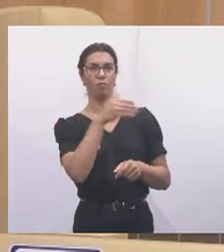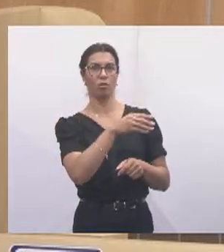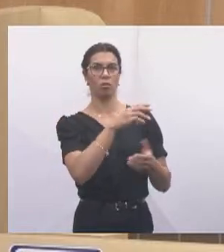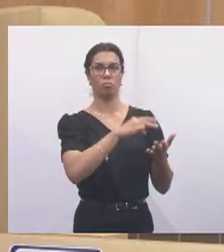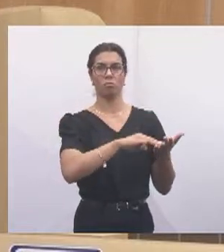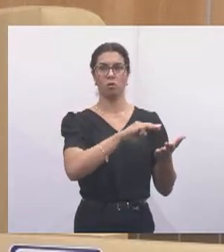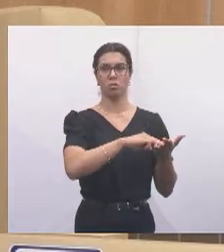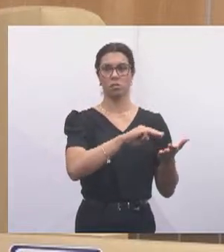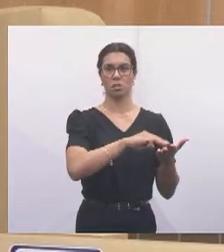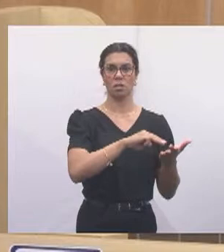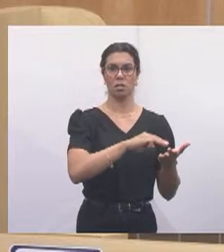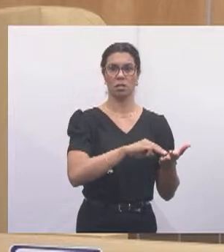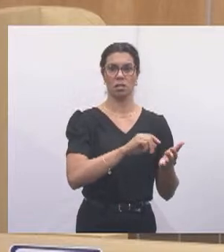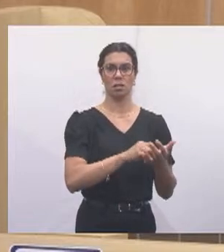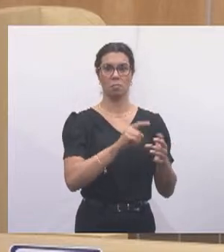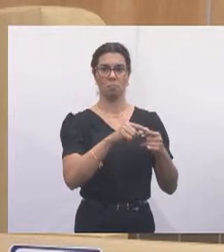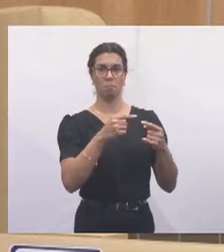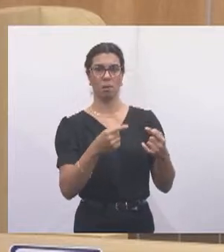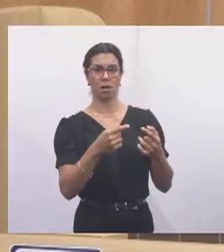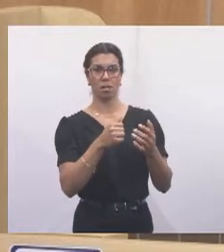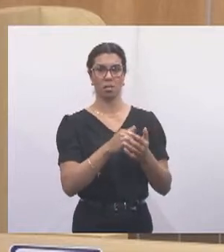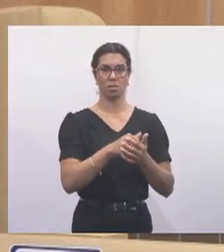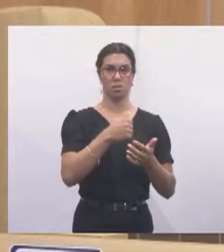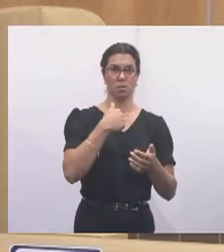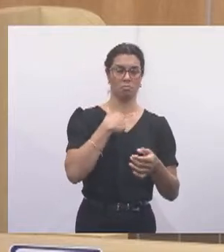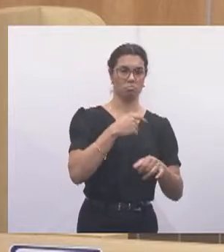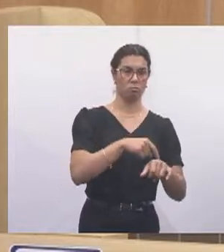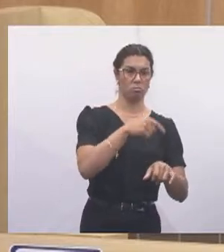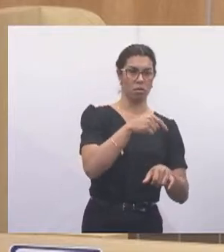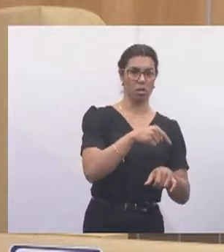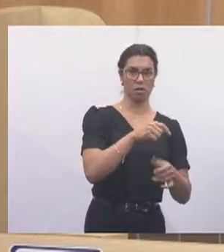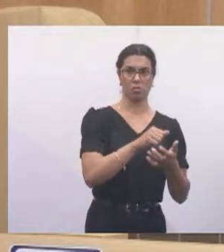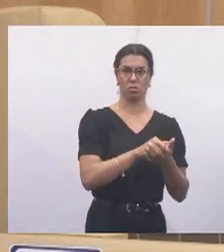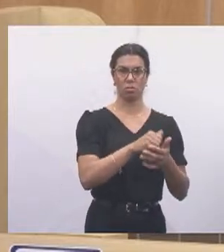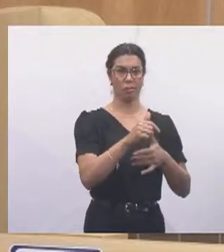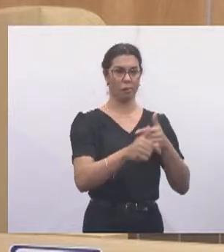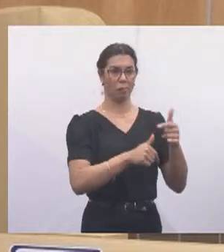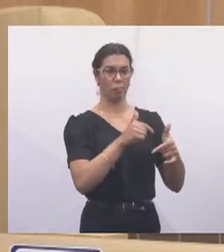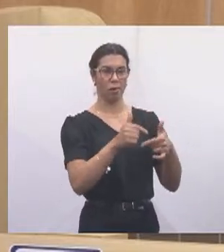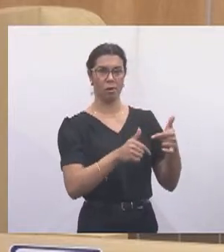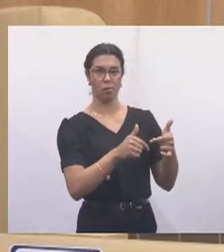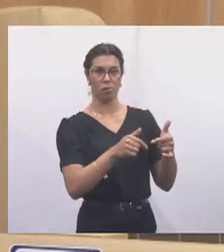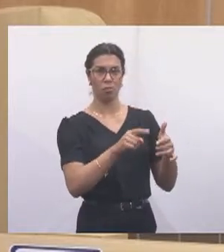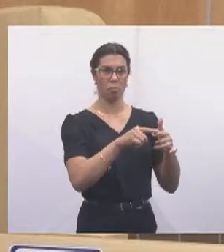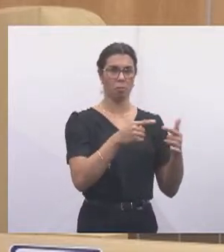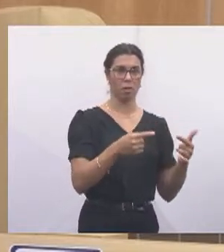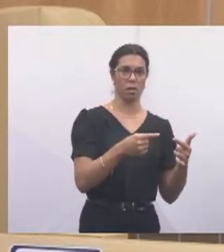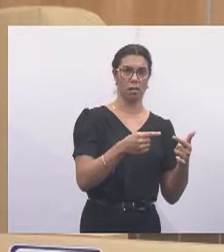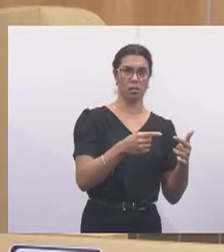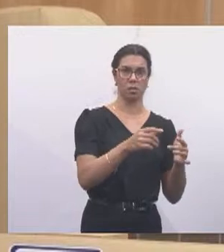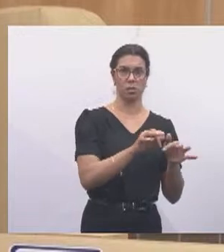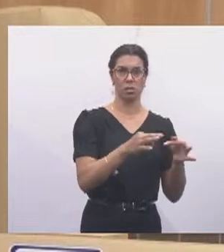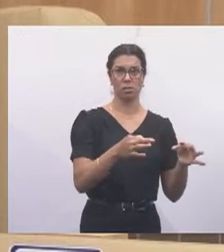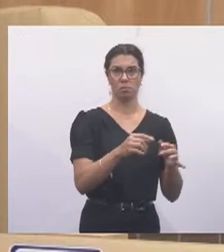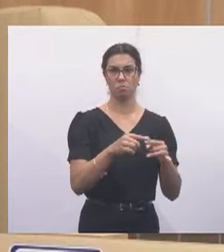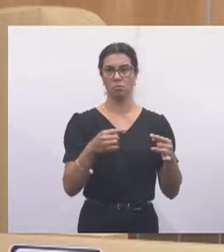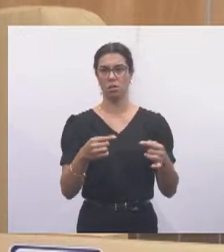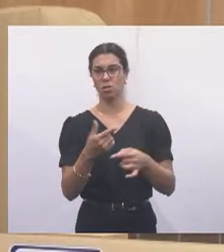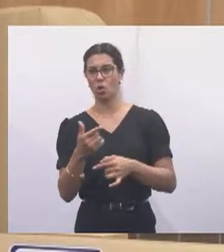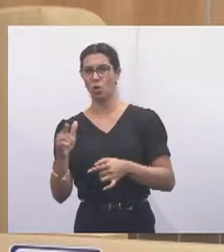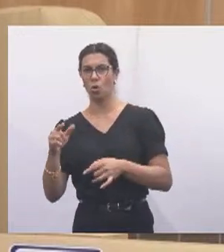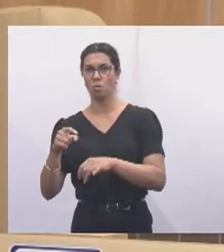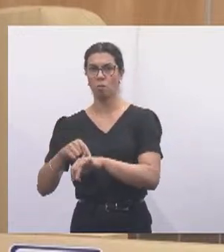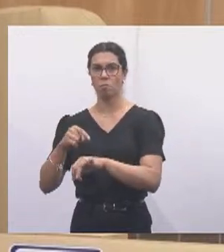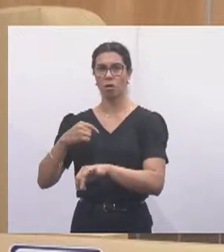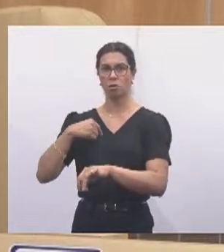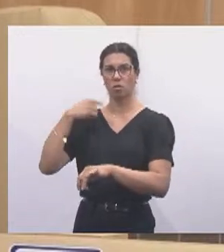um projeto onde no momento eu sou funcionário da entidade e no outro momento eu sou vereador. Não condiz com a minha